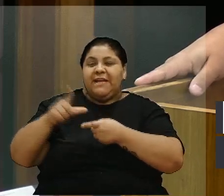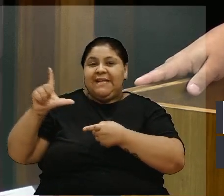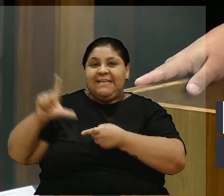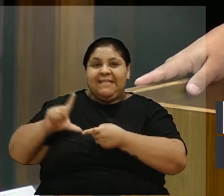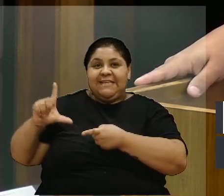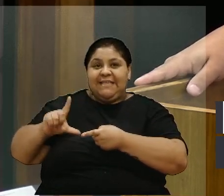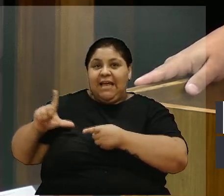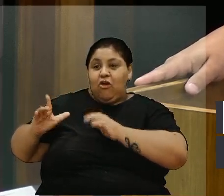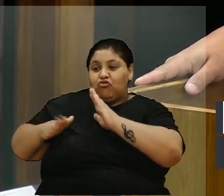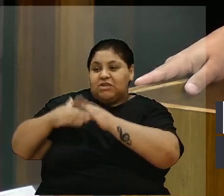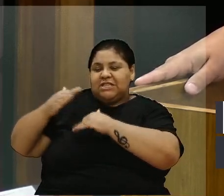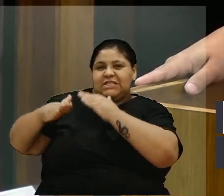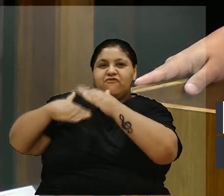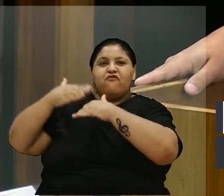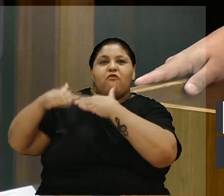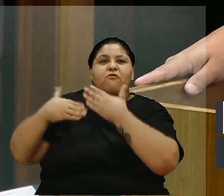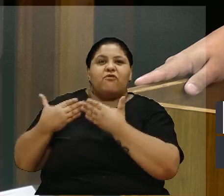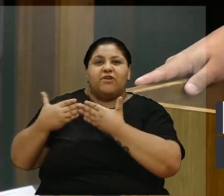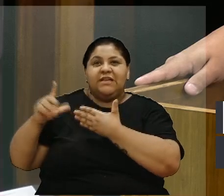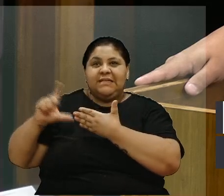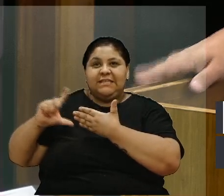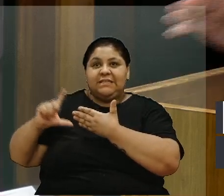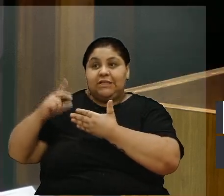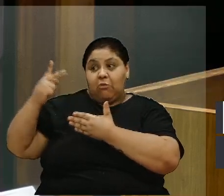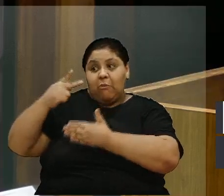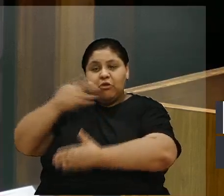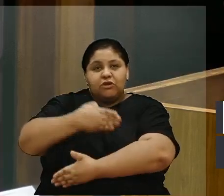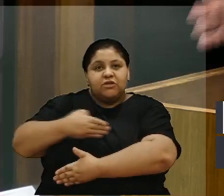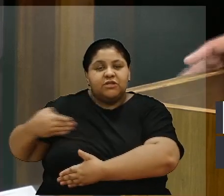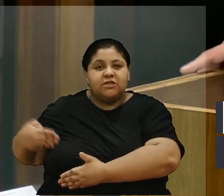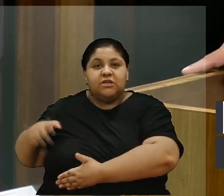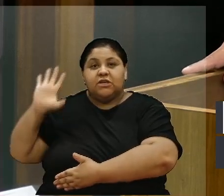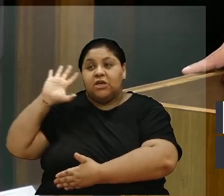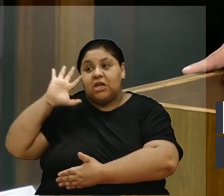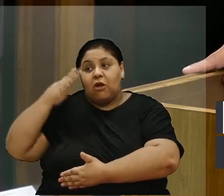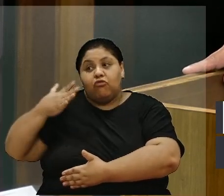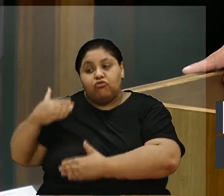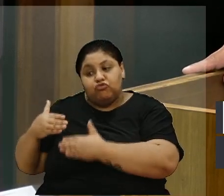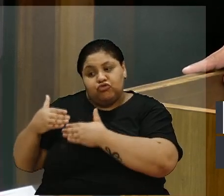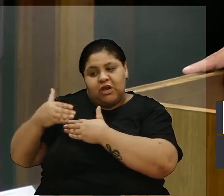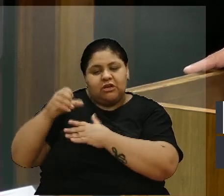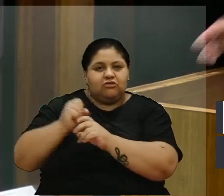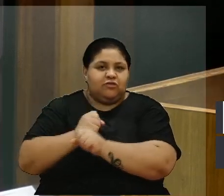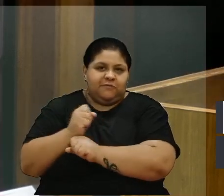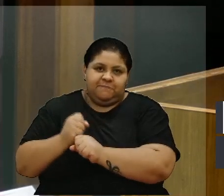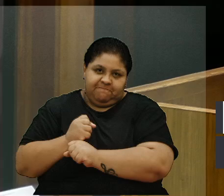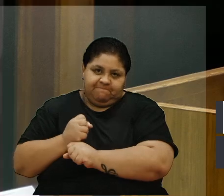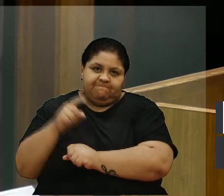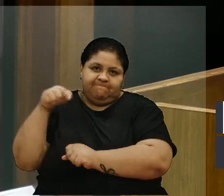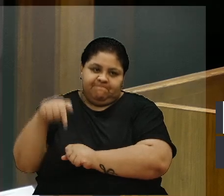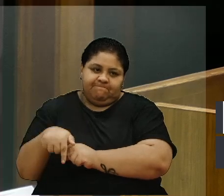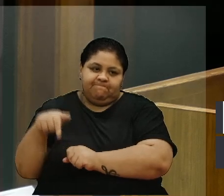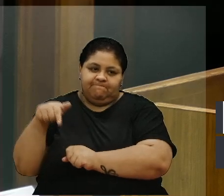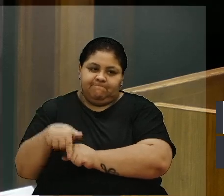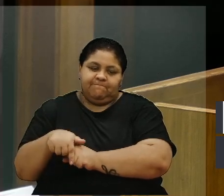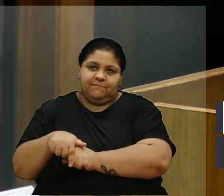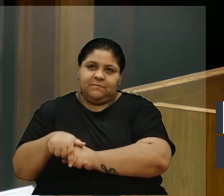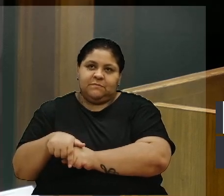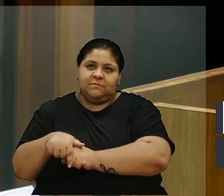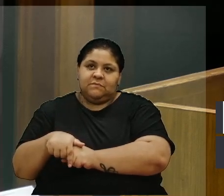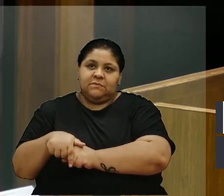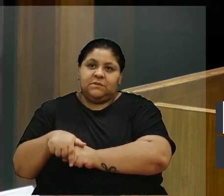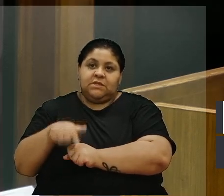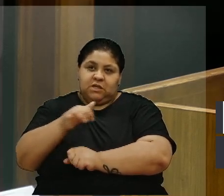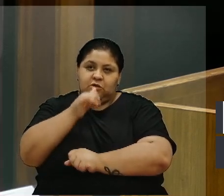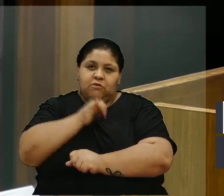que se desenvolveu, há toda uma política pública que acontece durante todo o ano. Então, que isso fique como exemplo.